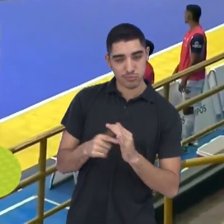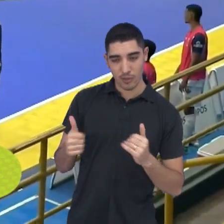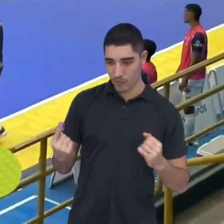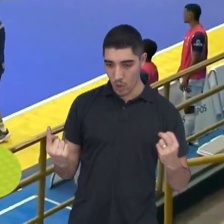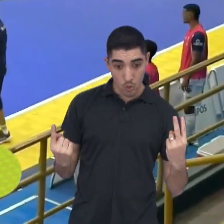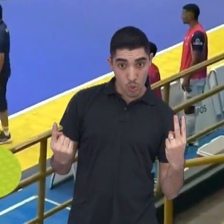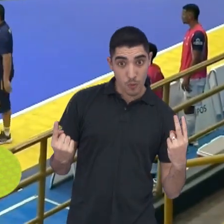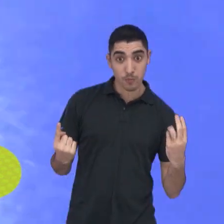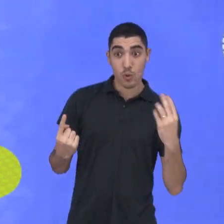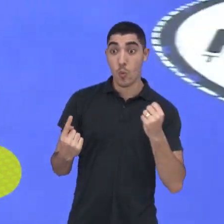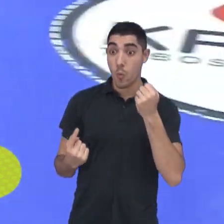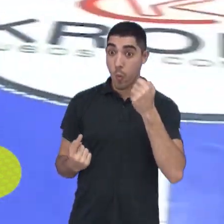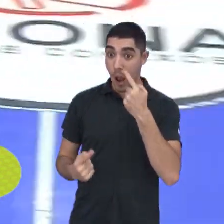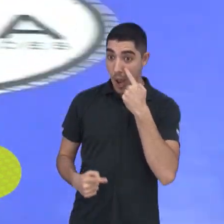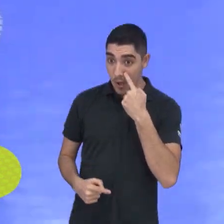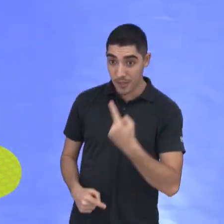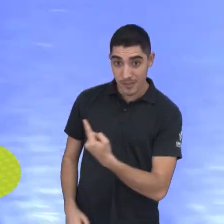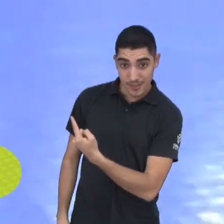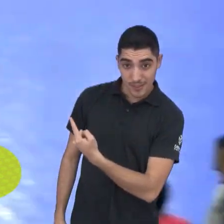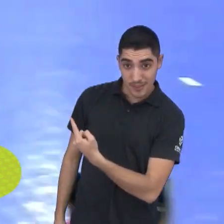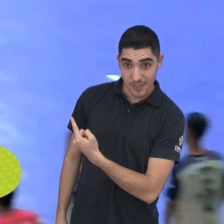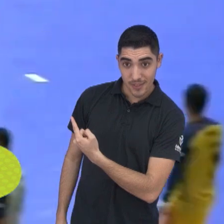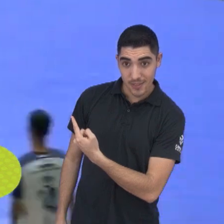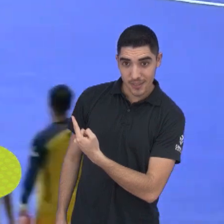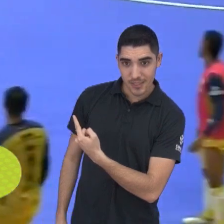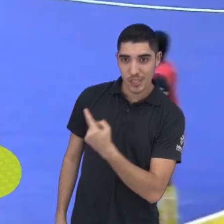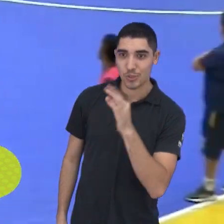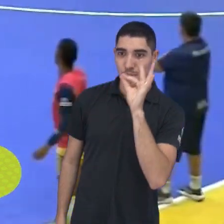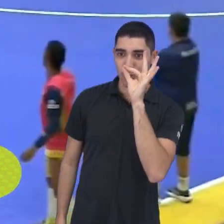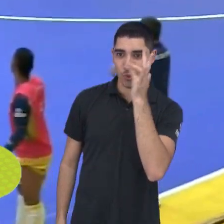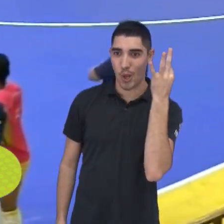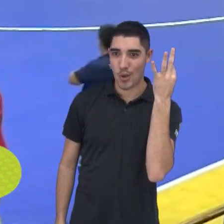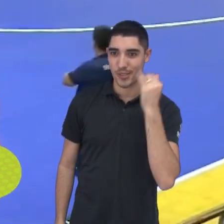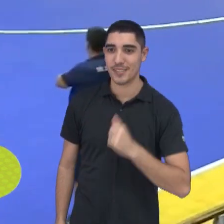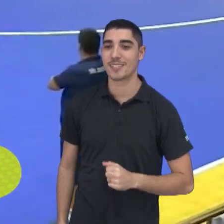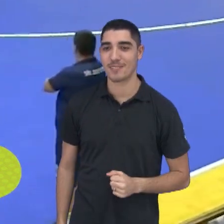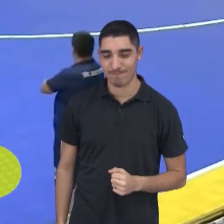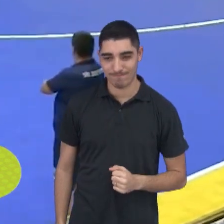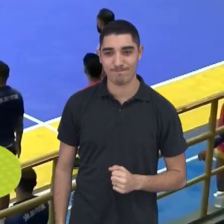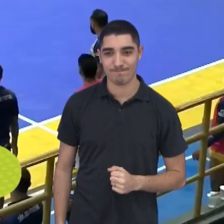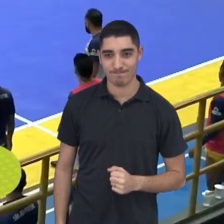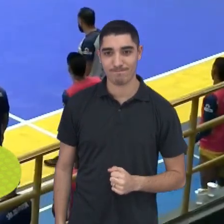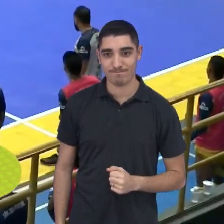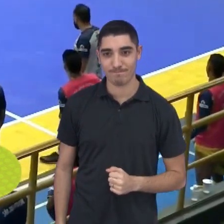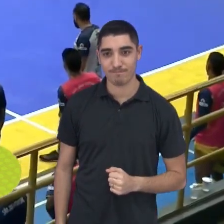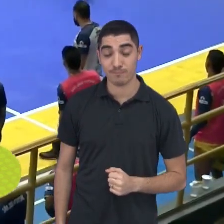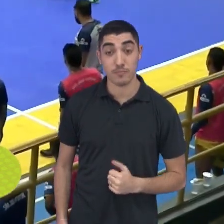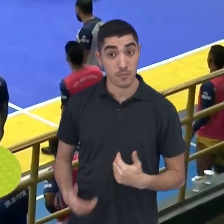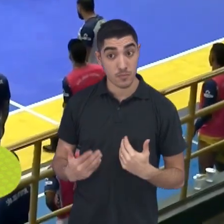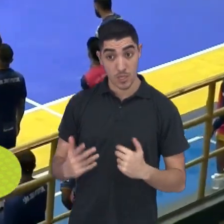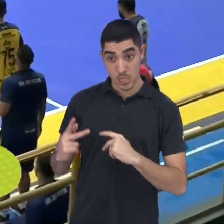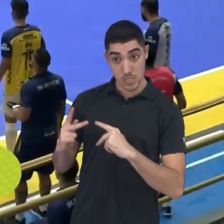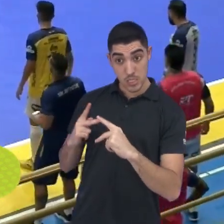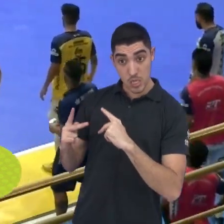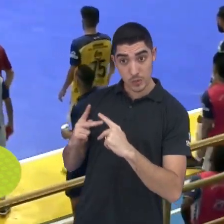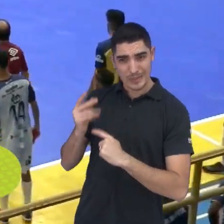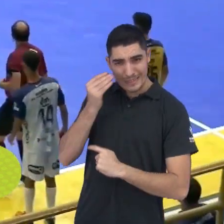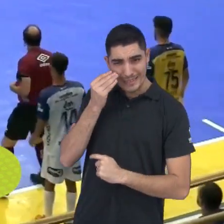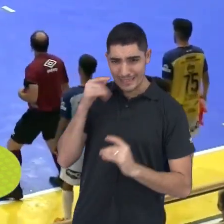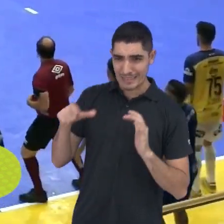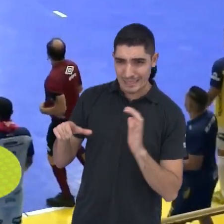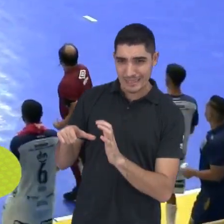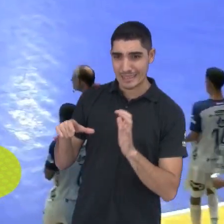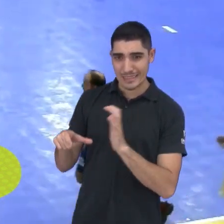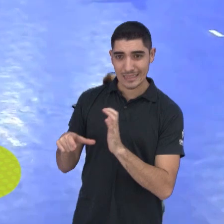ia entrando, mas para a sorte do São José, ela saiu à esquerda do gol vazio. São José no abafa,